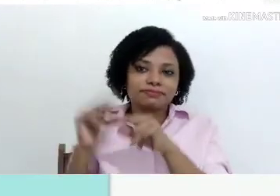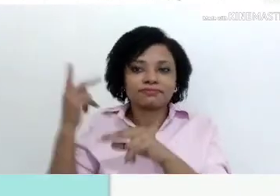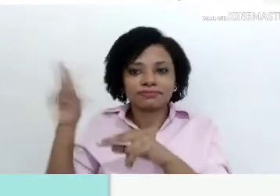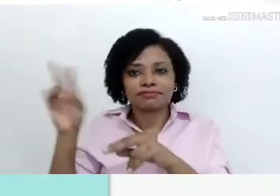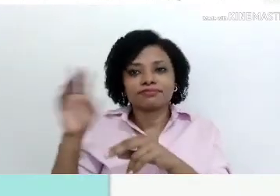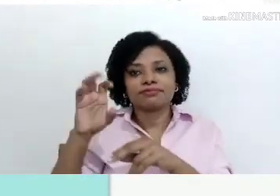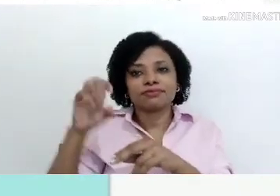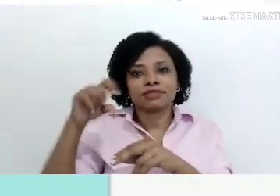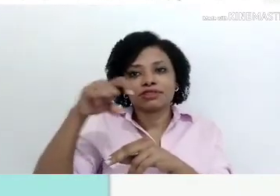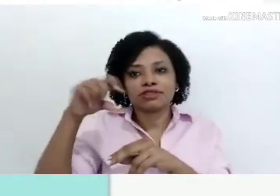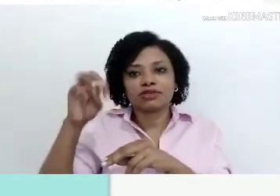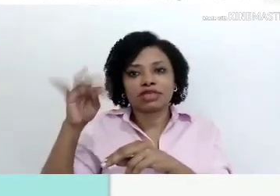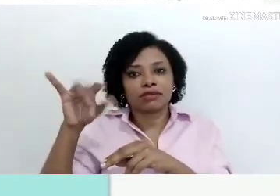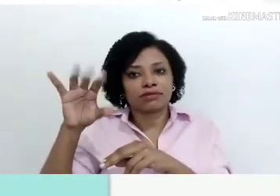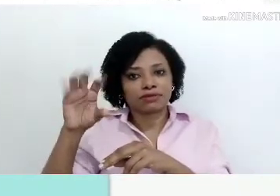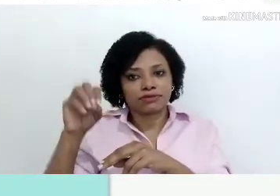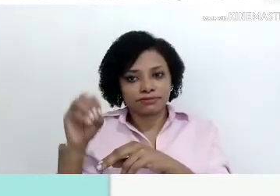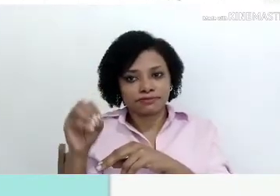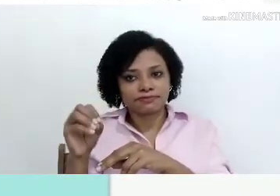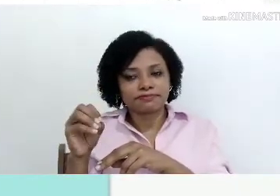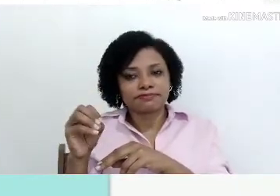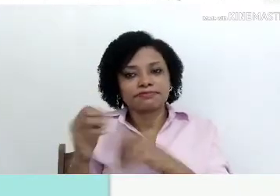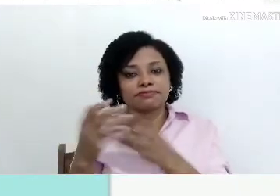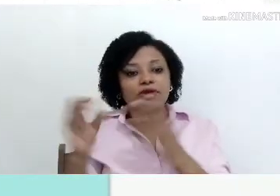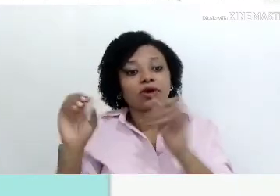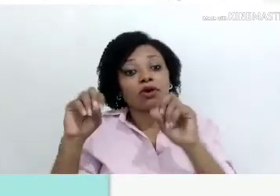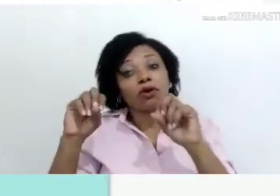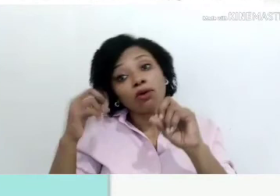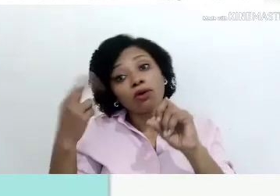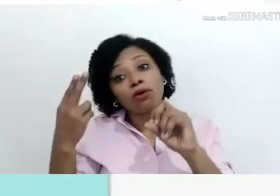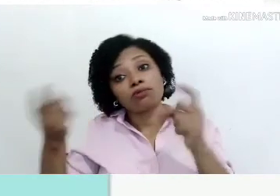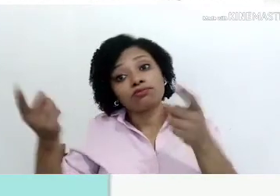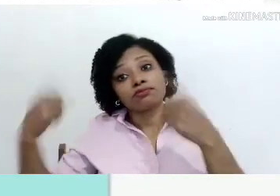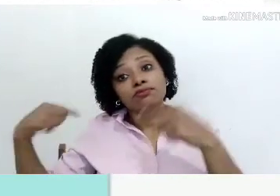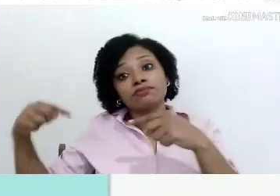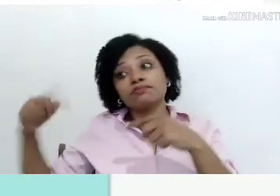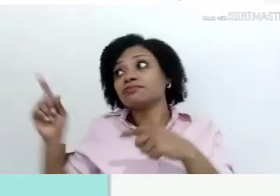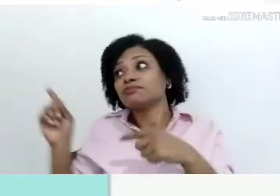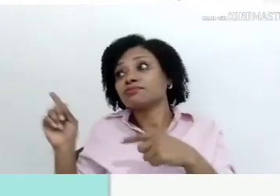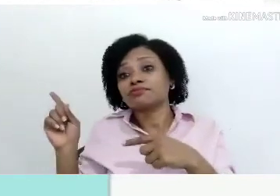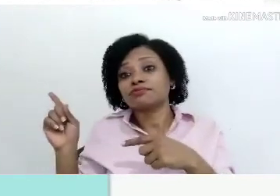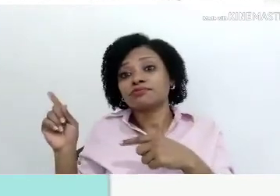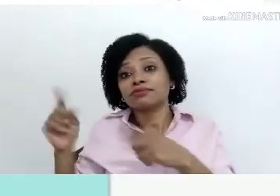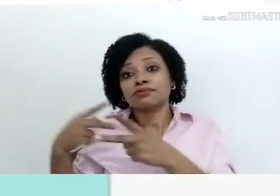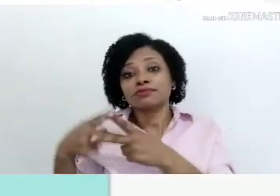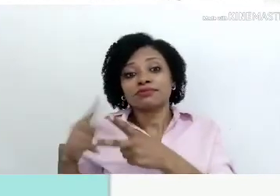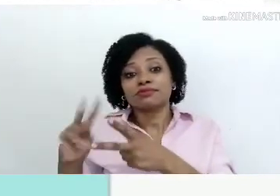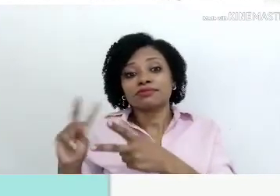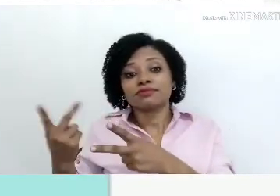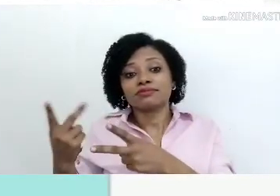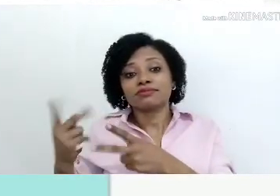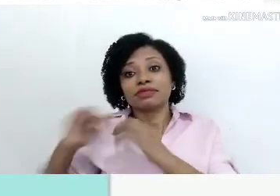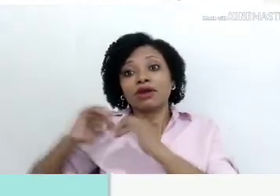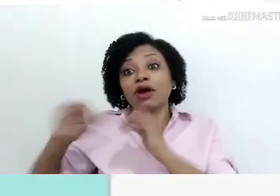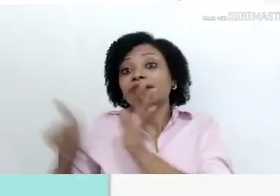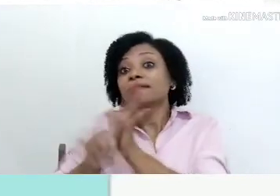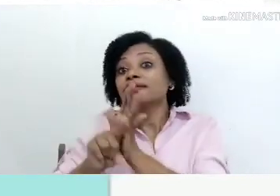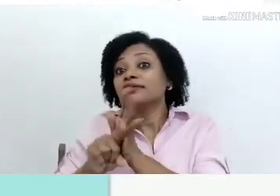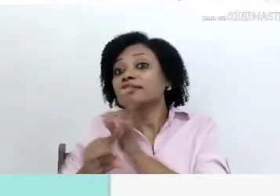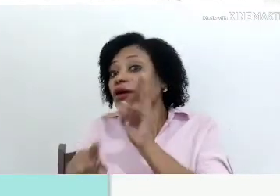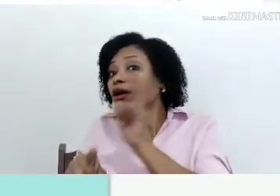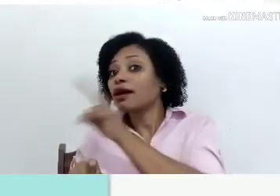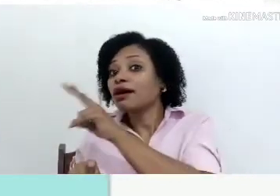Então, exotérmico. Ou então o valor de ΔH separadamente, né? E aí, como é exotérmico,